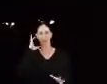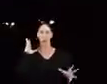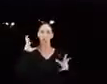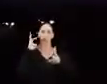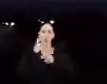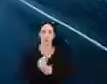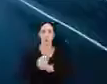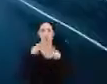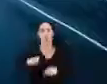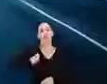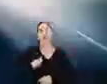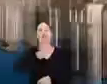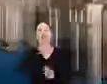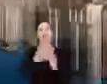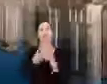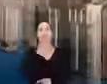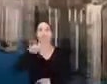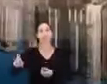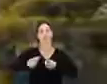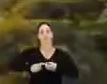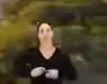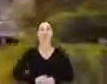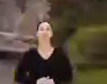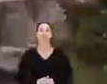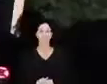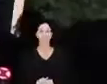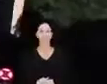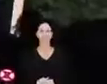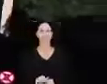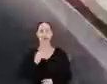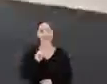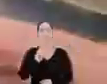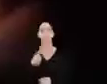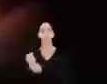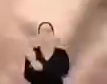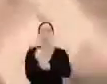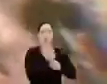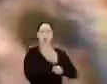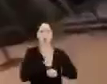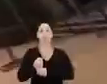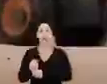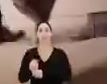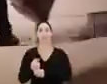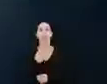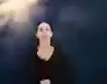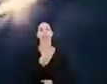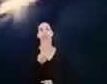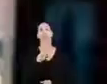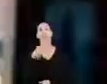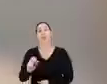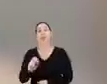Somar sempre para trazer a vida de volta ao Pinheiros. Para criar 8 mil obras e 200 mil